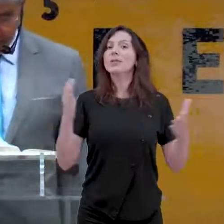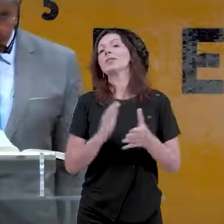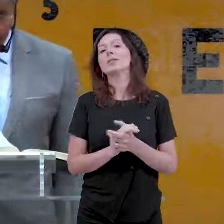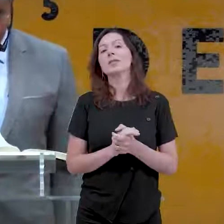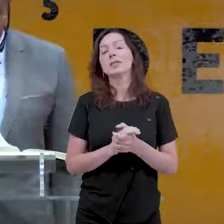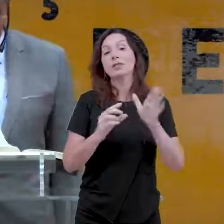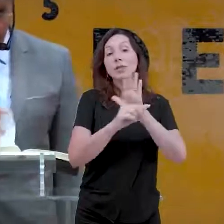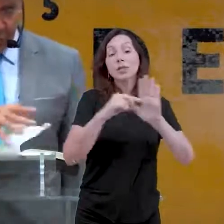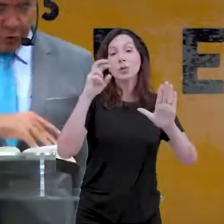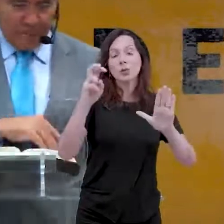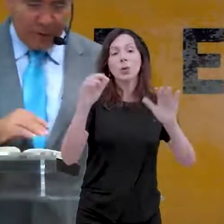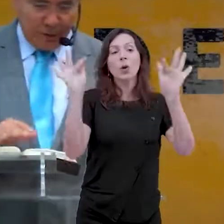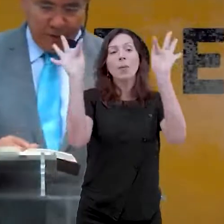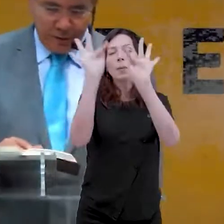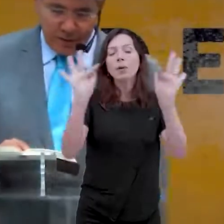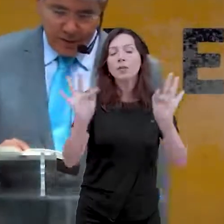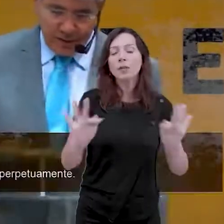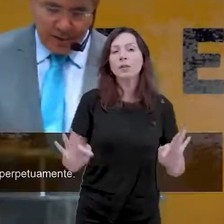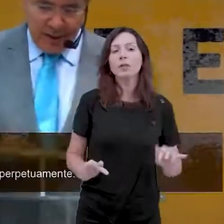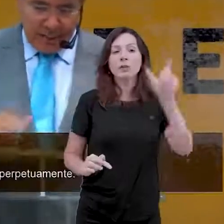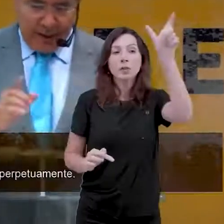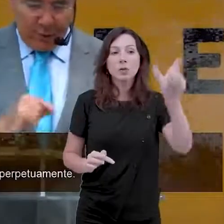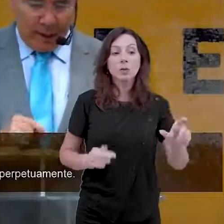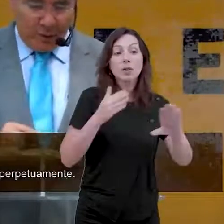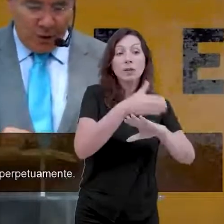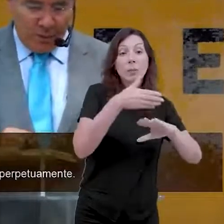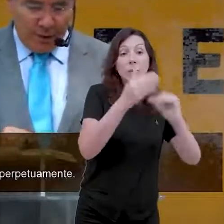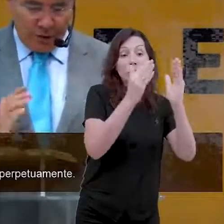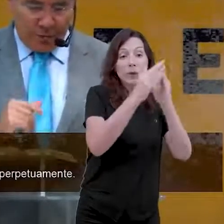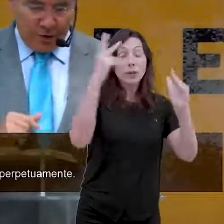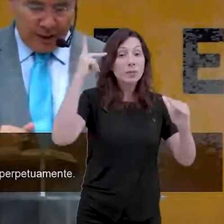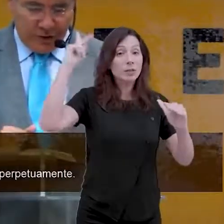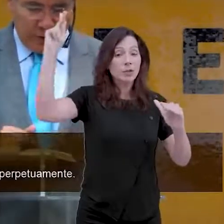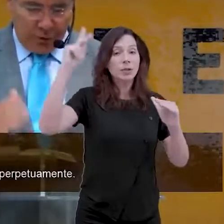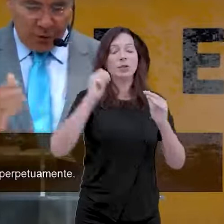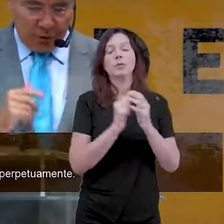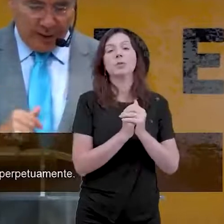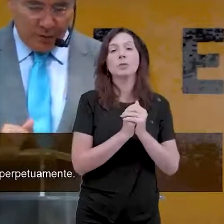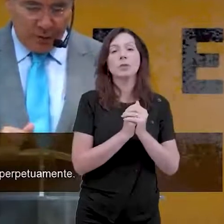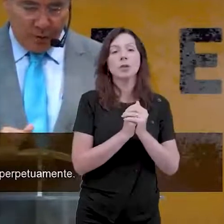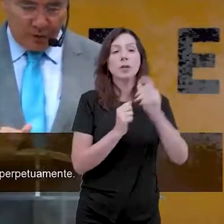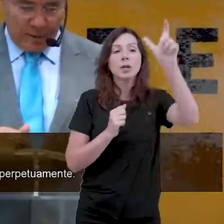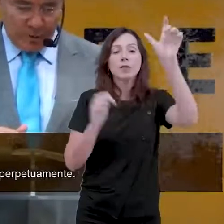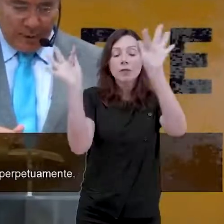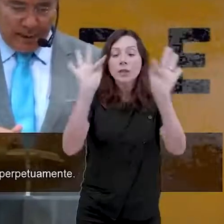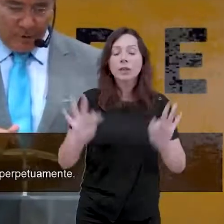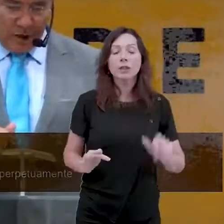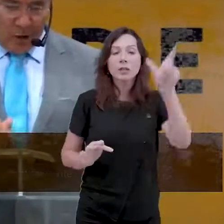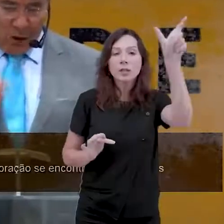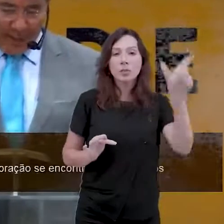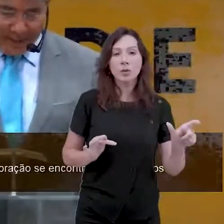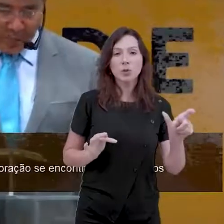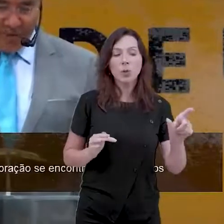Bem-aventurados que habitam em tua casa, louvam-te perpetuamente. Bem-aventurado o homem cuja força está em ti, em cujo coração se encontram os caminhos